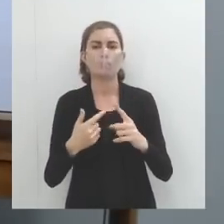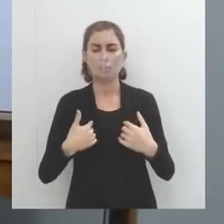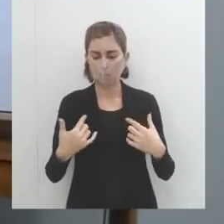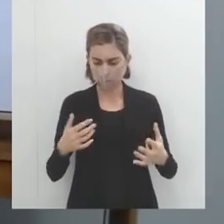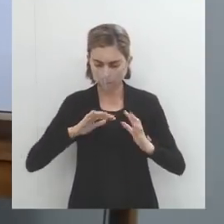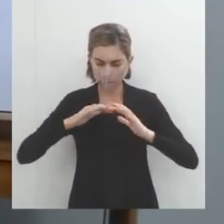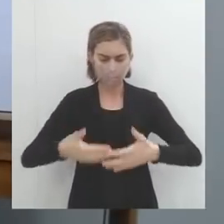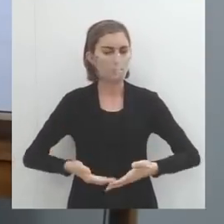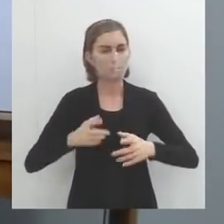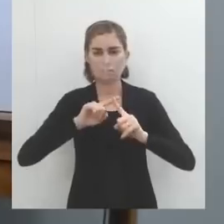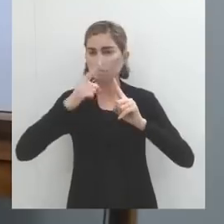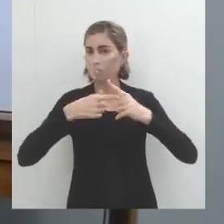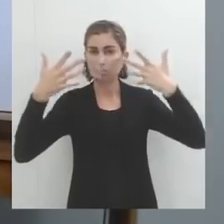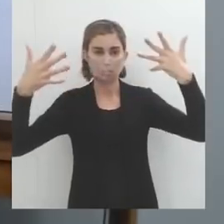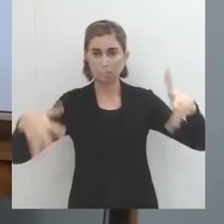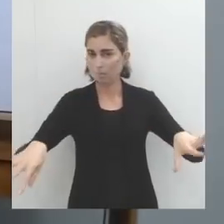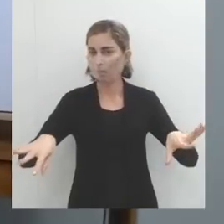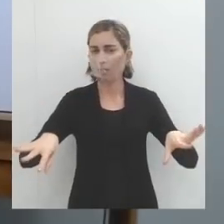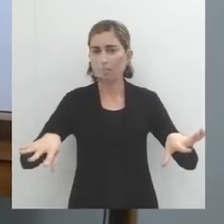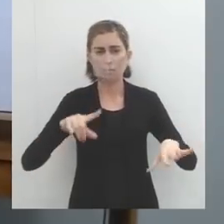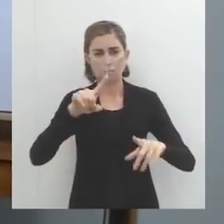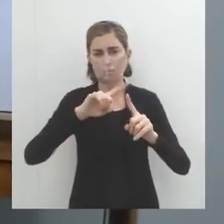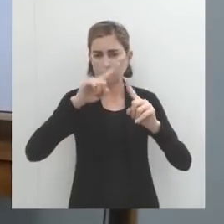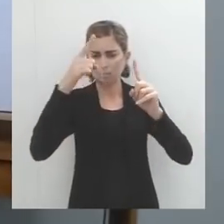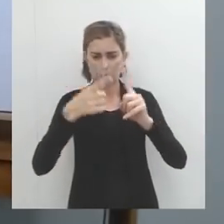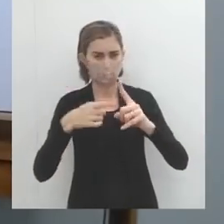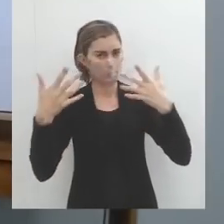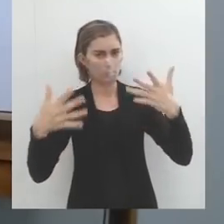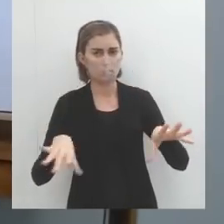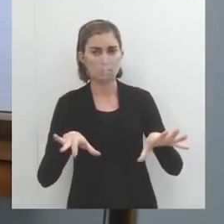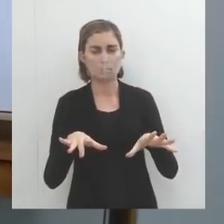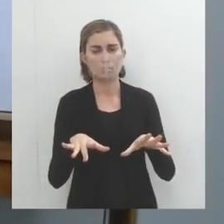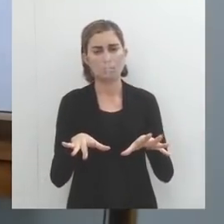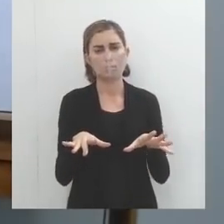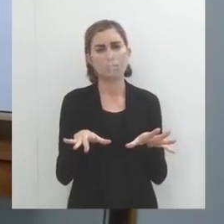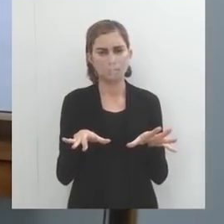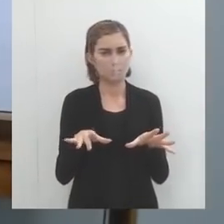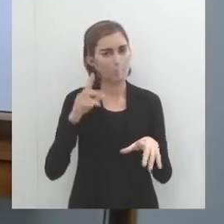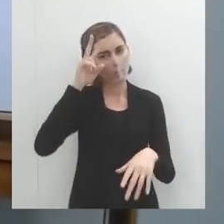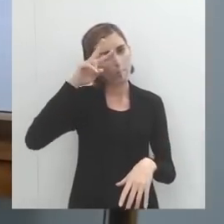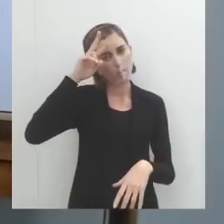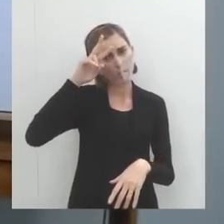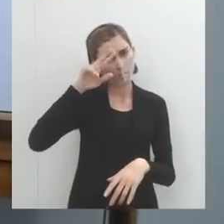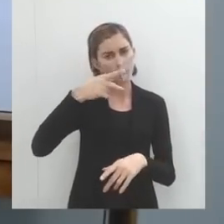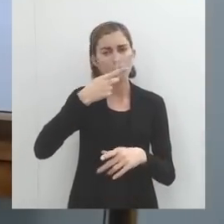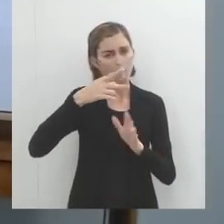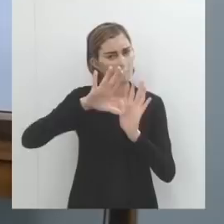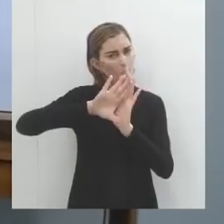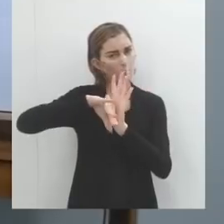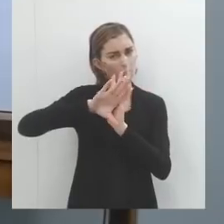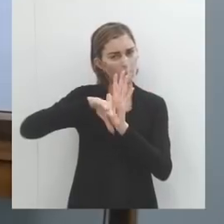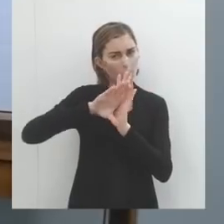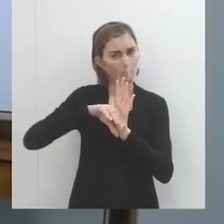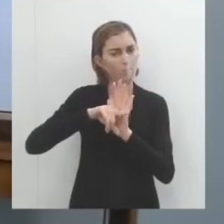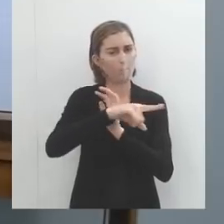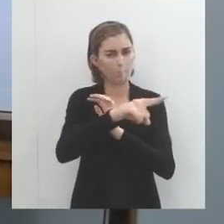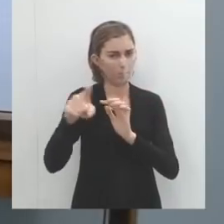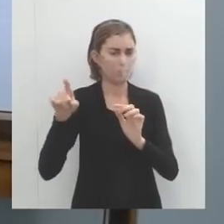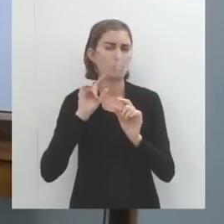indesejada. São métodos para que você não engravide se você não quiser. Agora lembrem, como está dizendo aqui no conceito, tá?